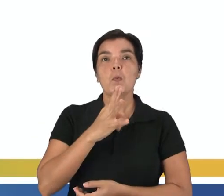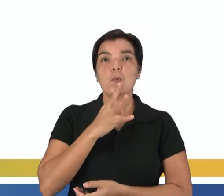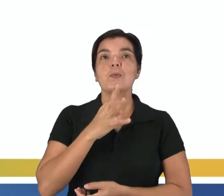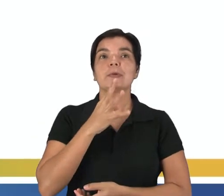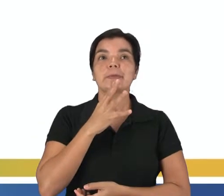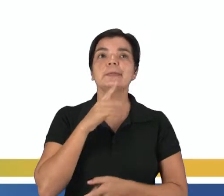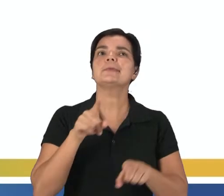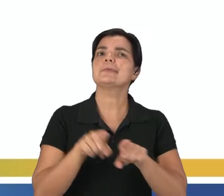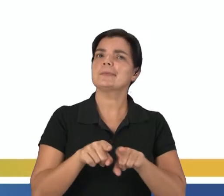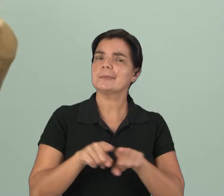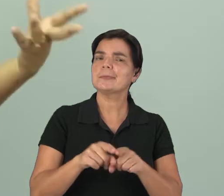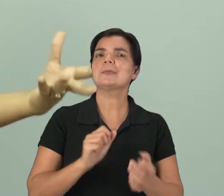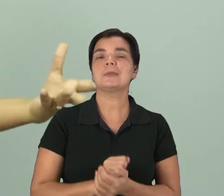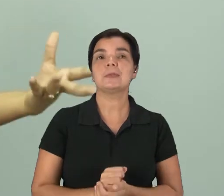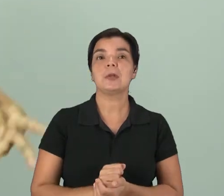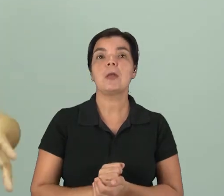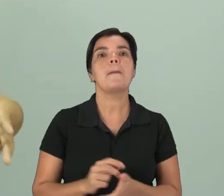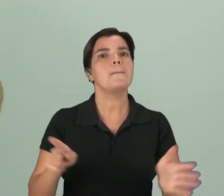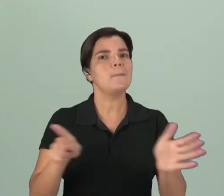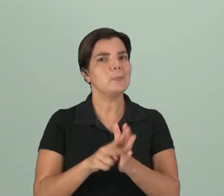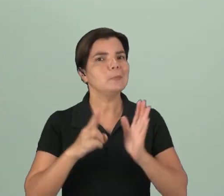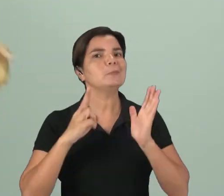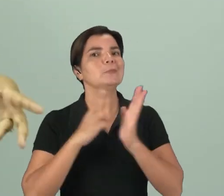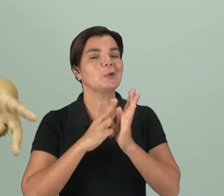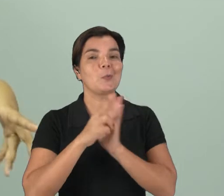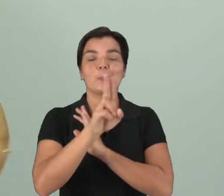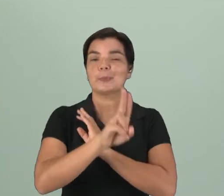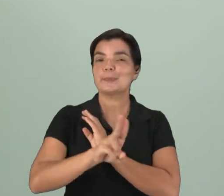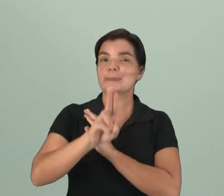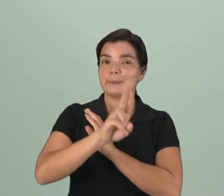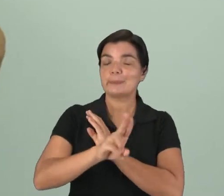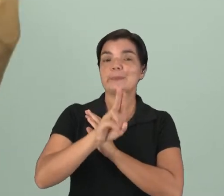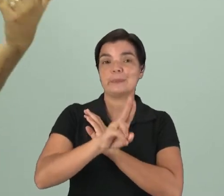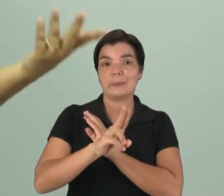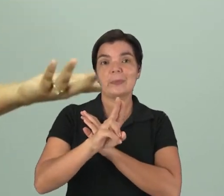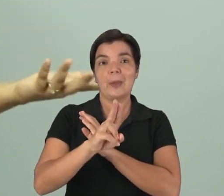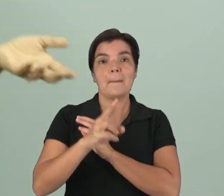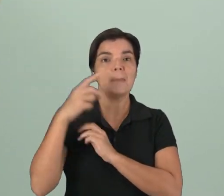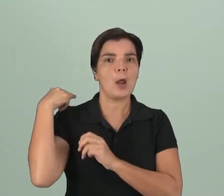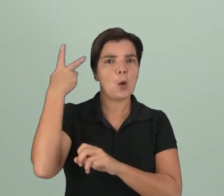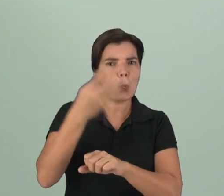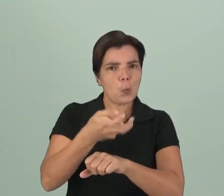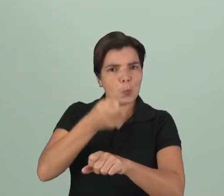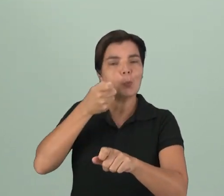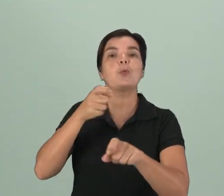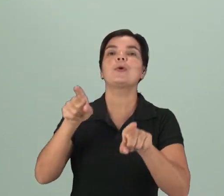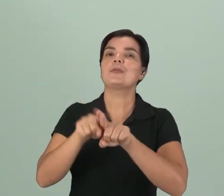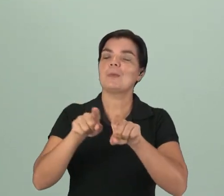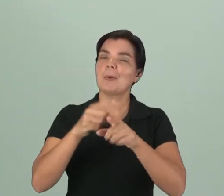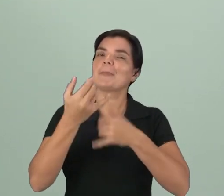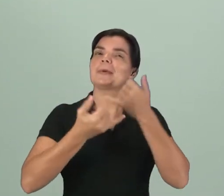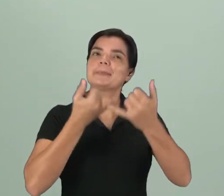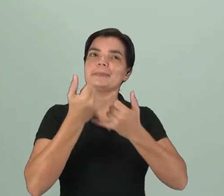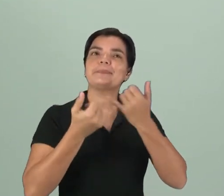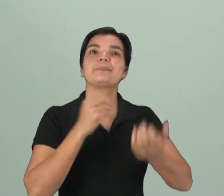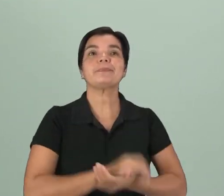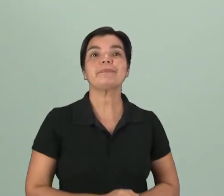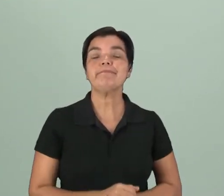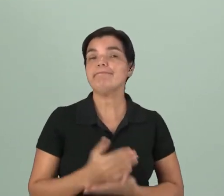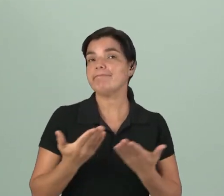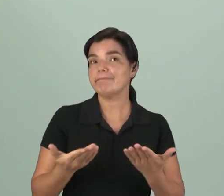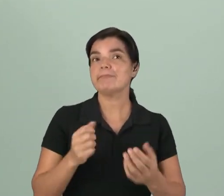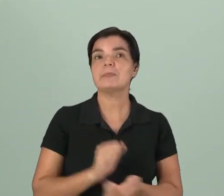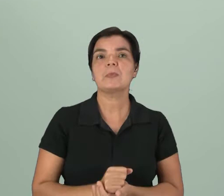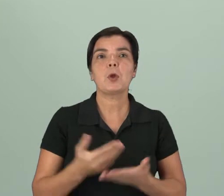conhecido e ele é bem indígena, né? Que era utilizado tanto para caça, mas também como para diversão.